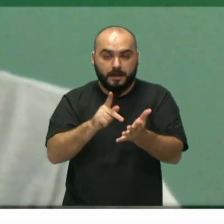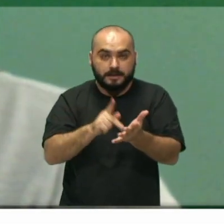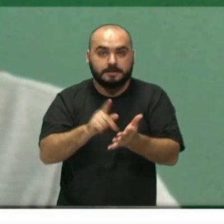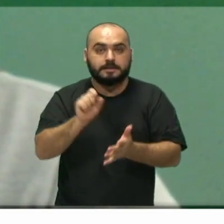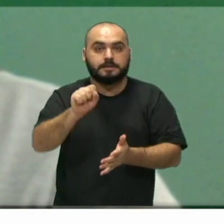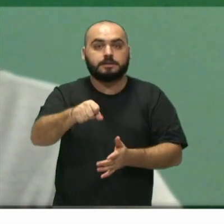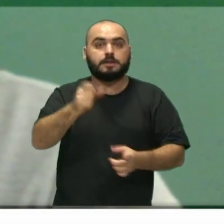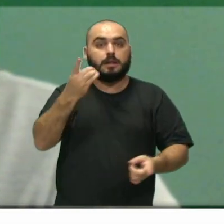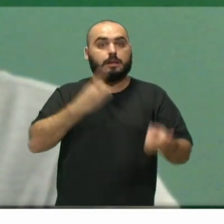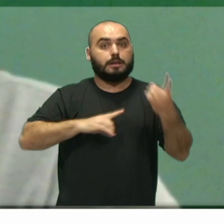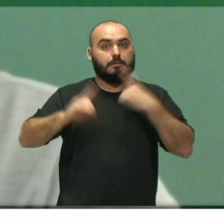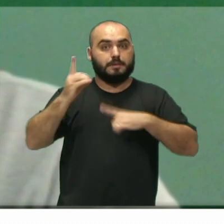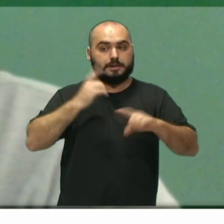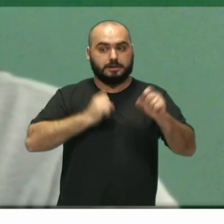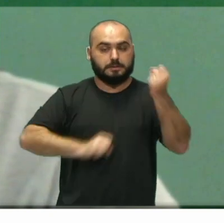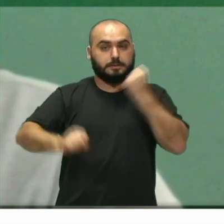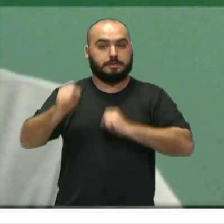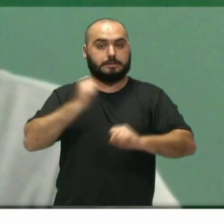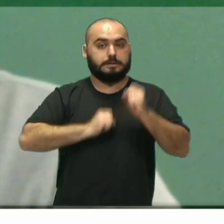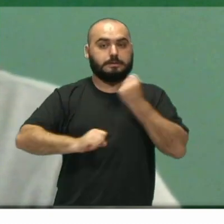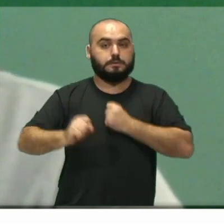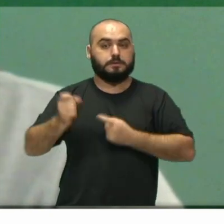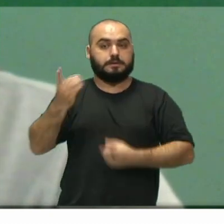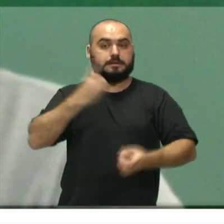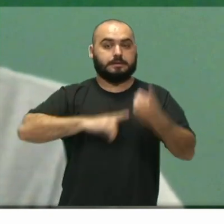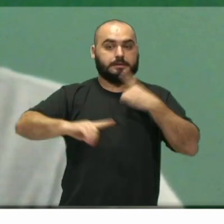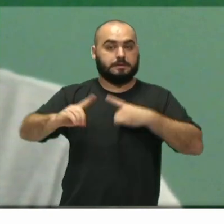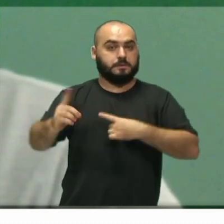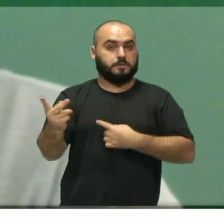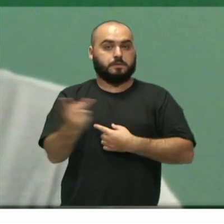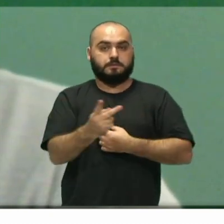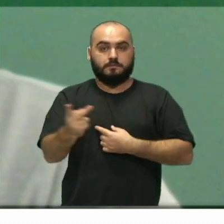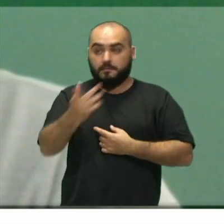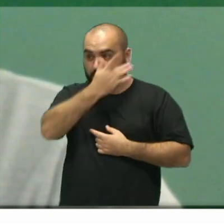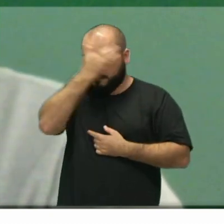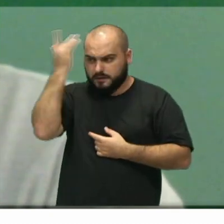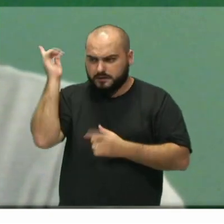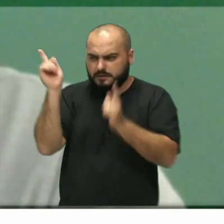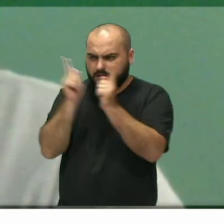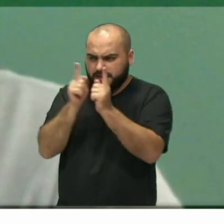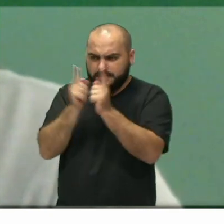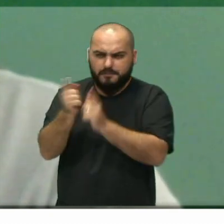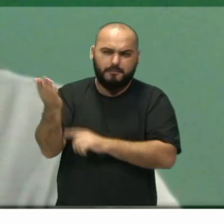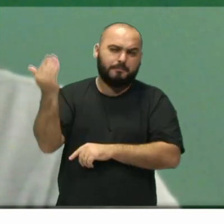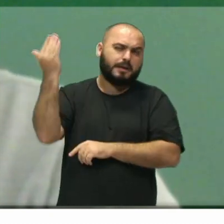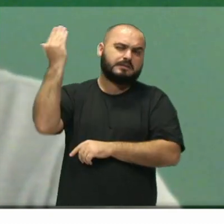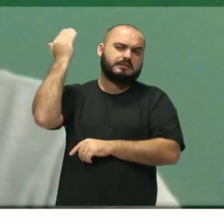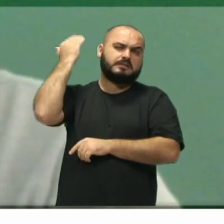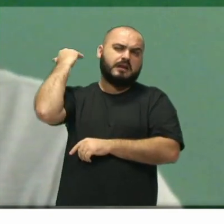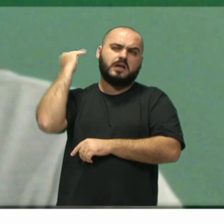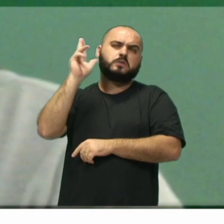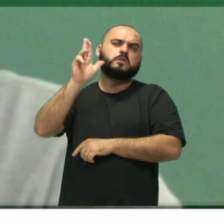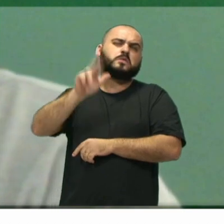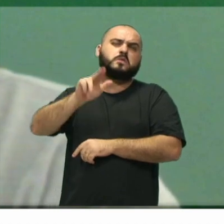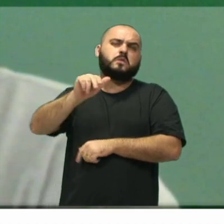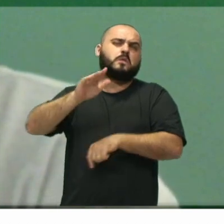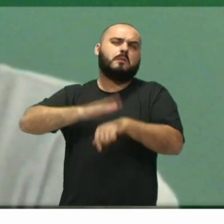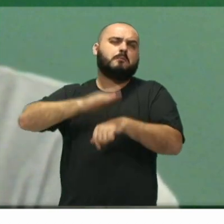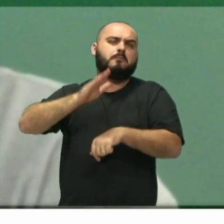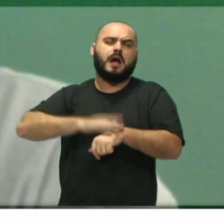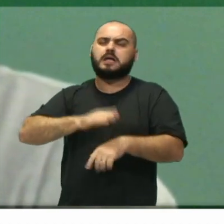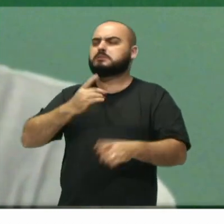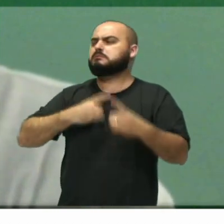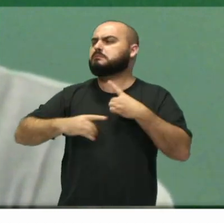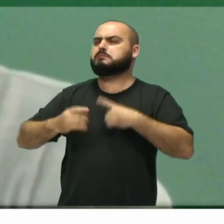casos de depressão, de ansiedade, pessoas que eu atendi há muito tempo atrás que estavam estáveis, que não tinham mais sintomas,